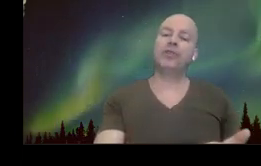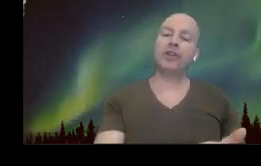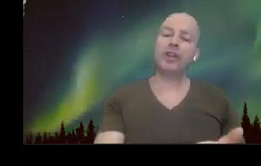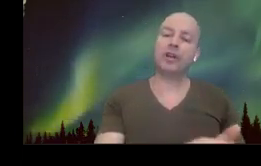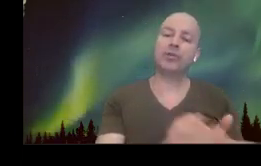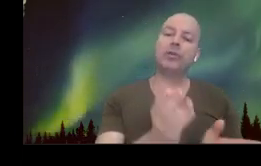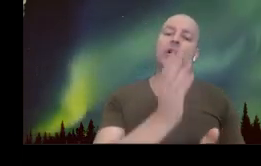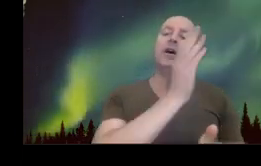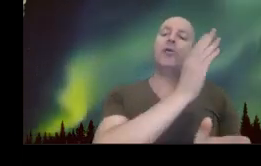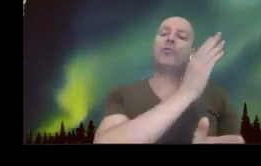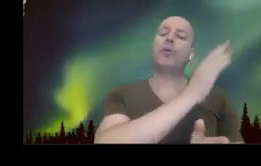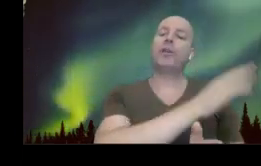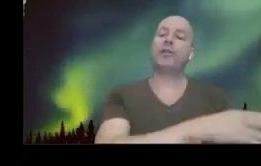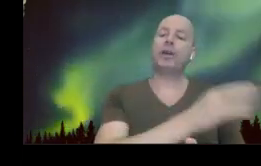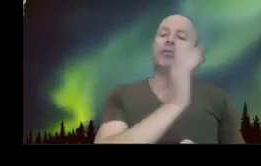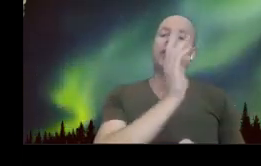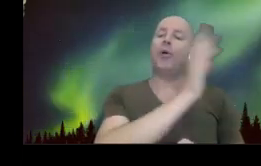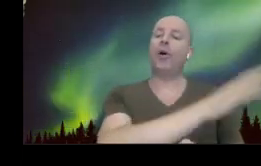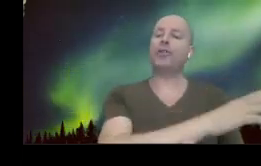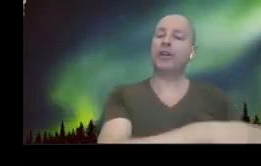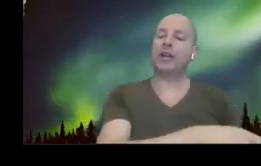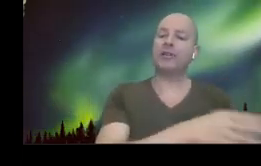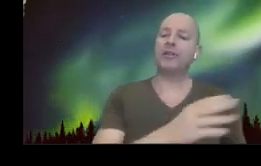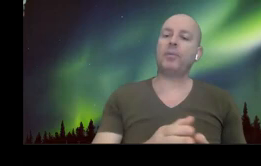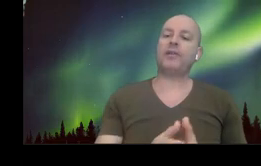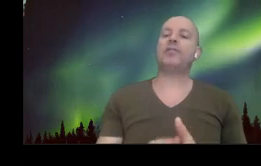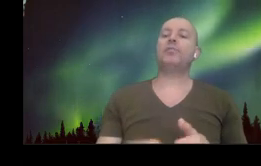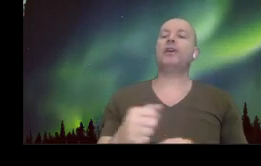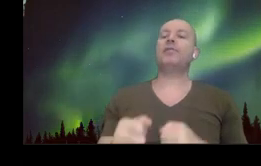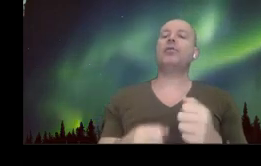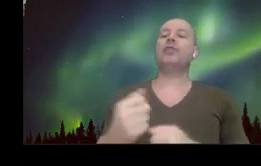isso, você está gerando o empobrecimento, a morte